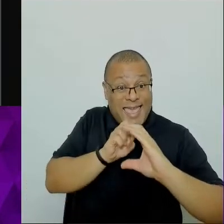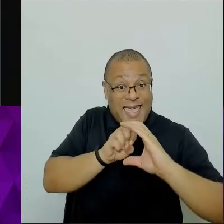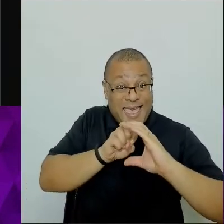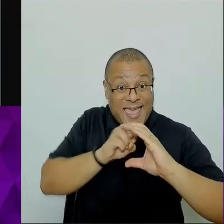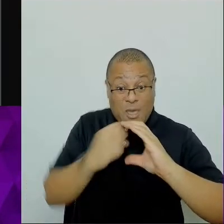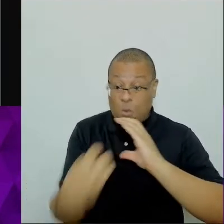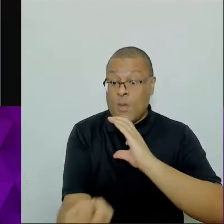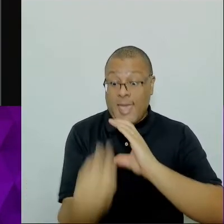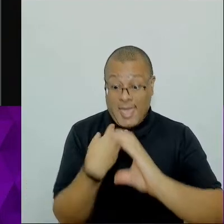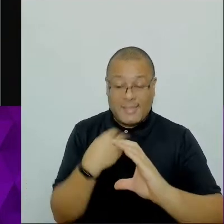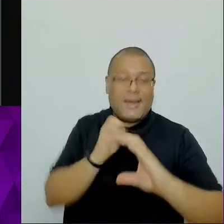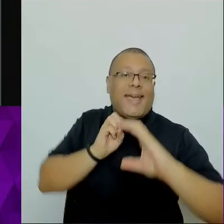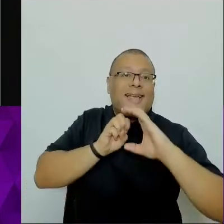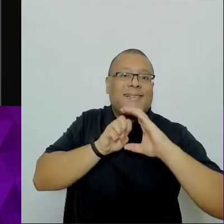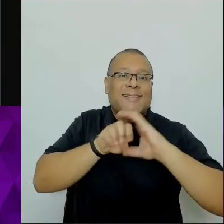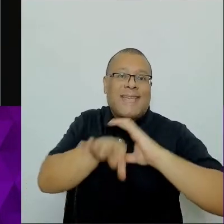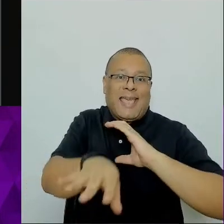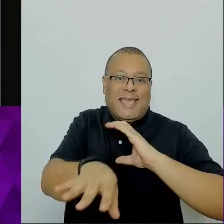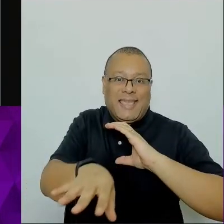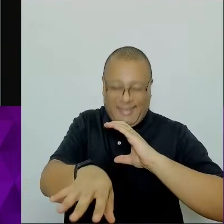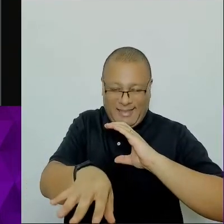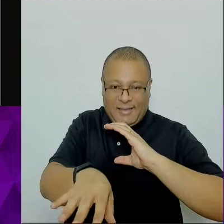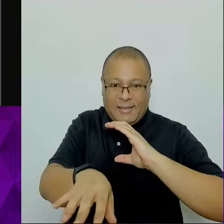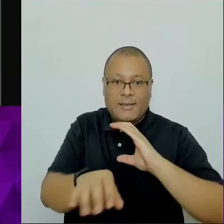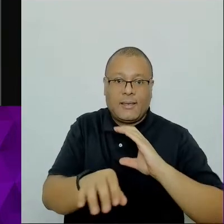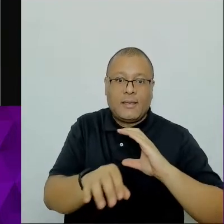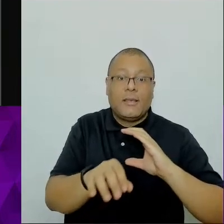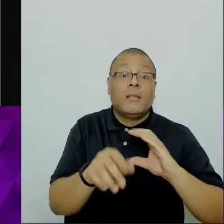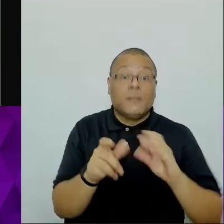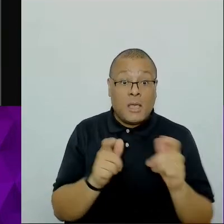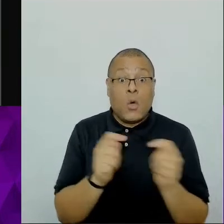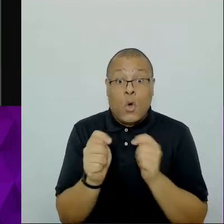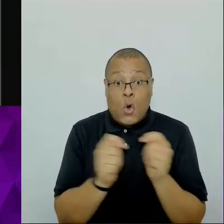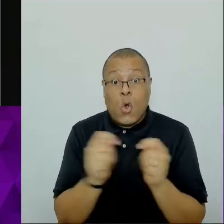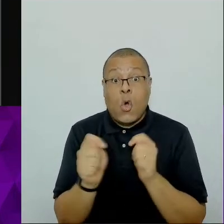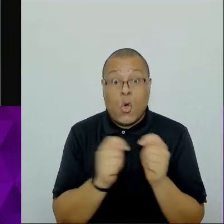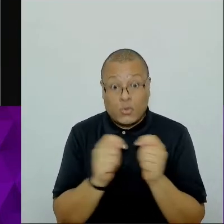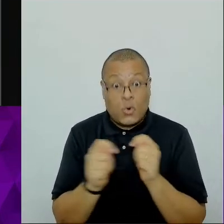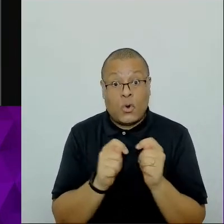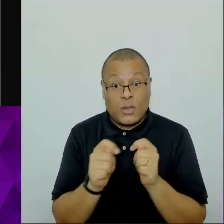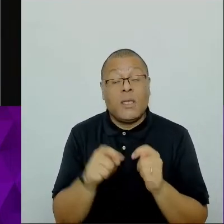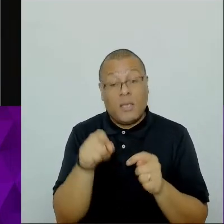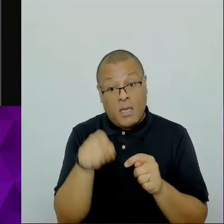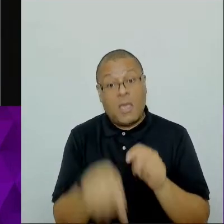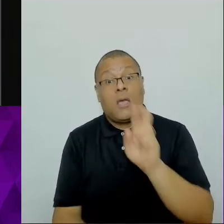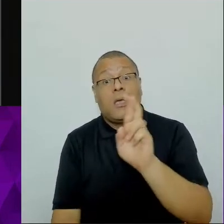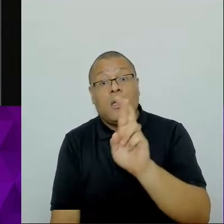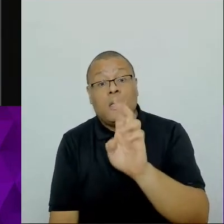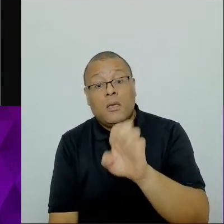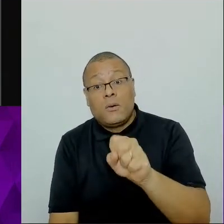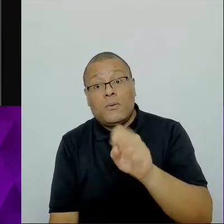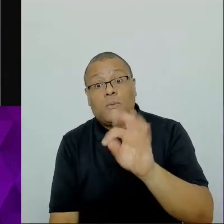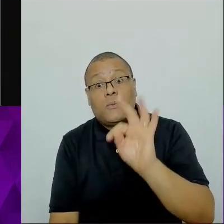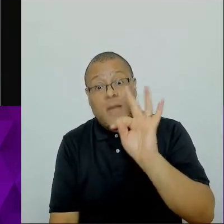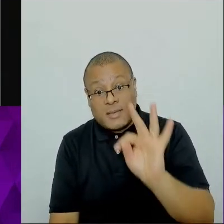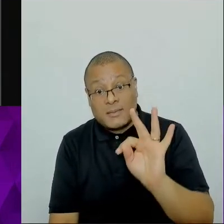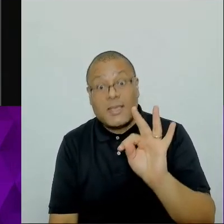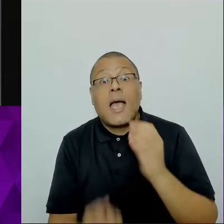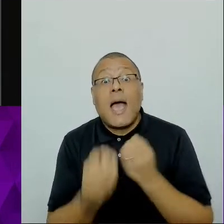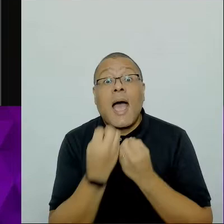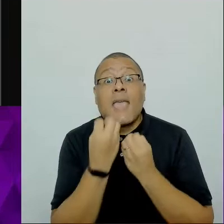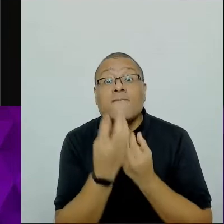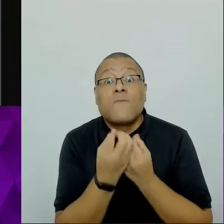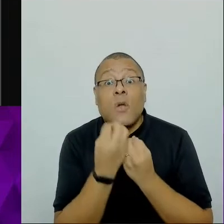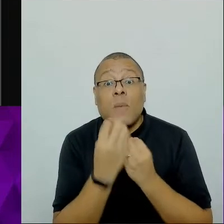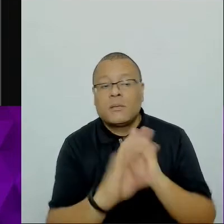de outbound. Como a Mônica mesmo explicou, a gente tem a nossa controller aqui, que é um serviço REST, que está entrando dado na nossa aplicação através